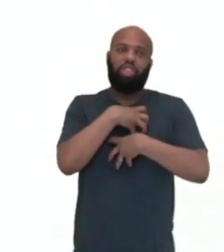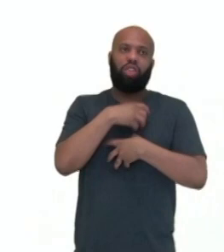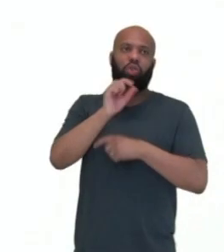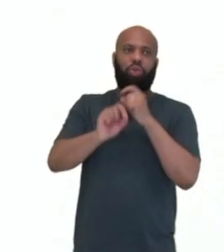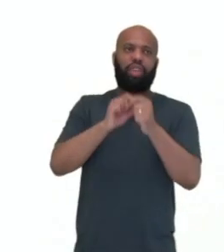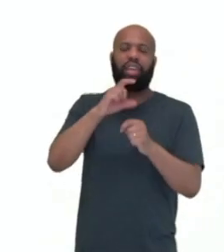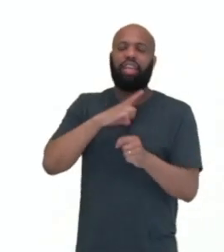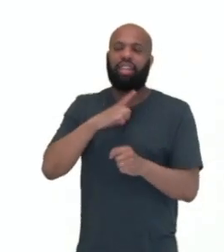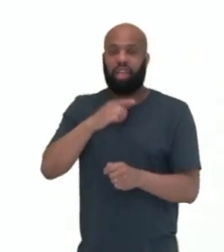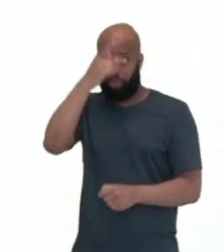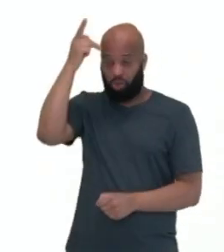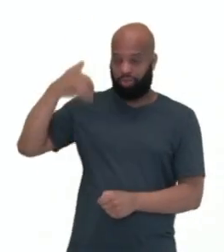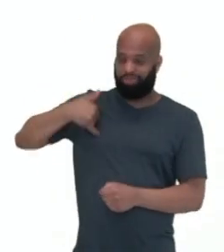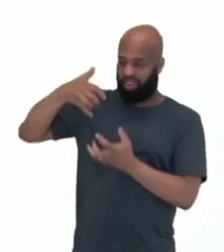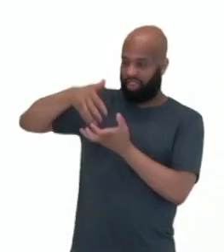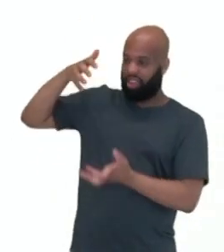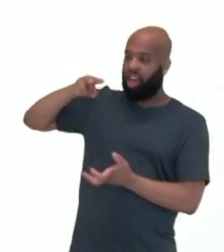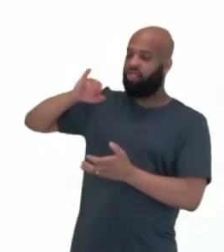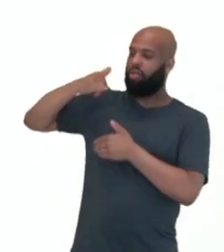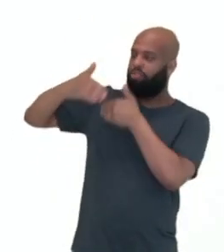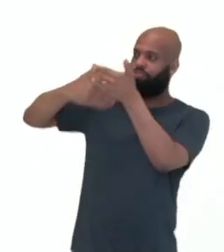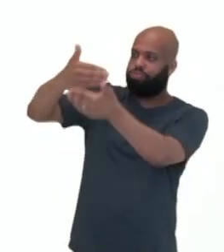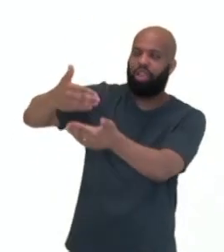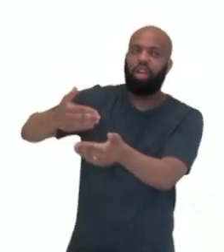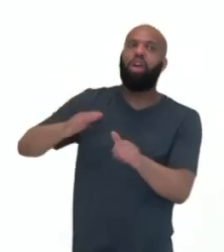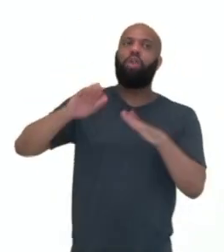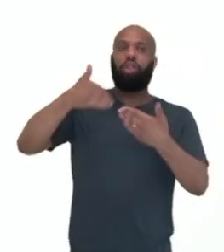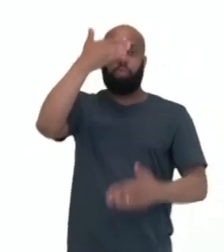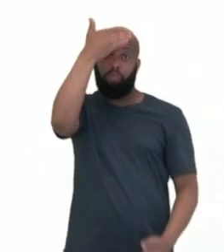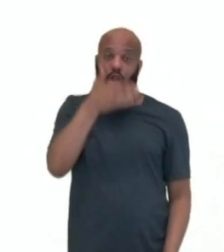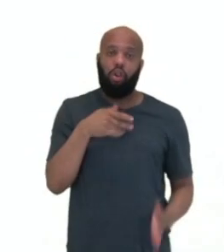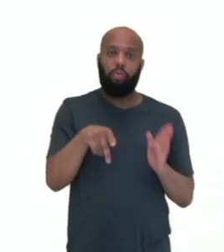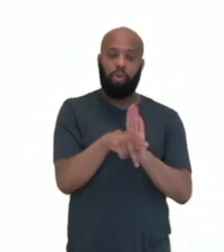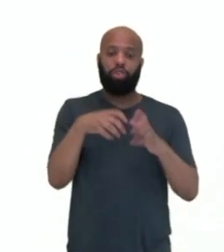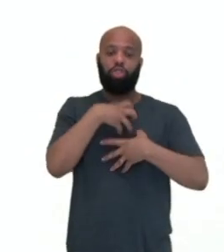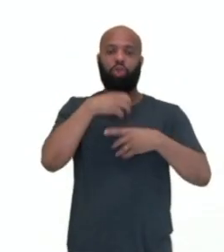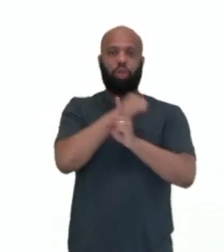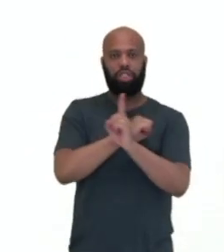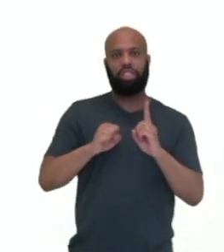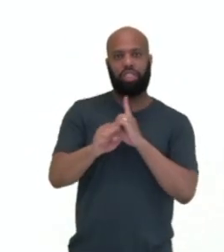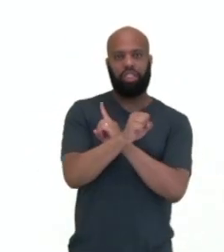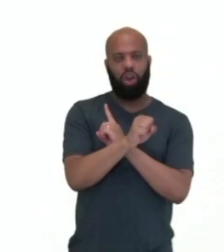velhos locais. Prova contundente das práticas sociais da linguagem.